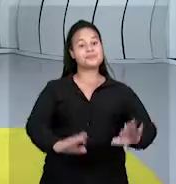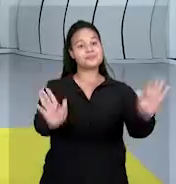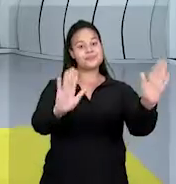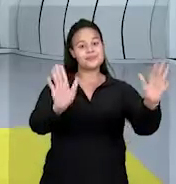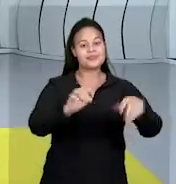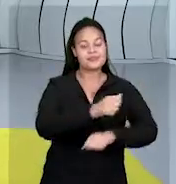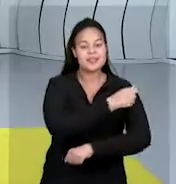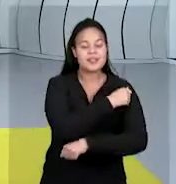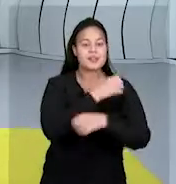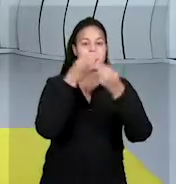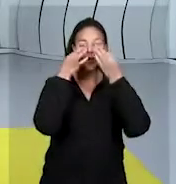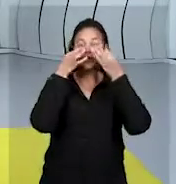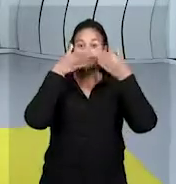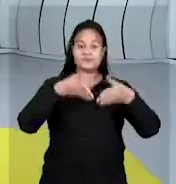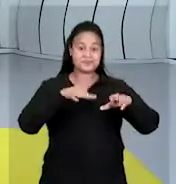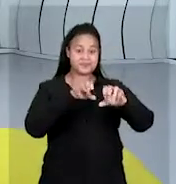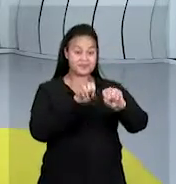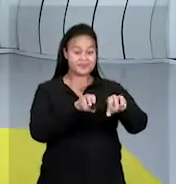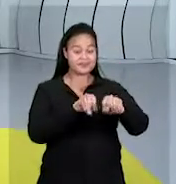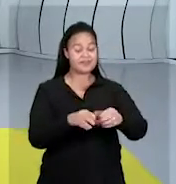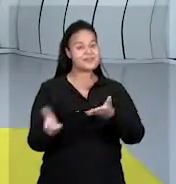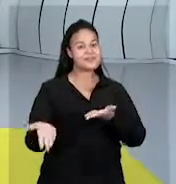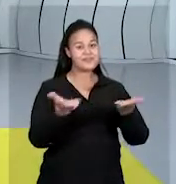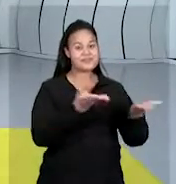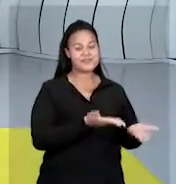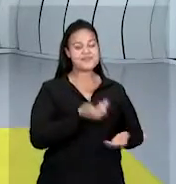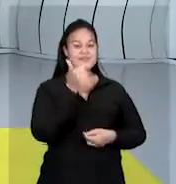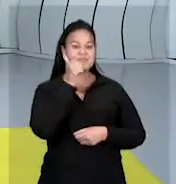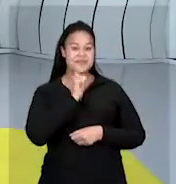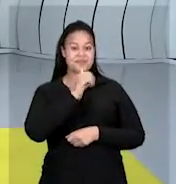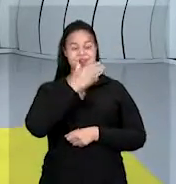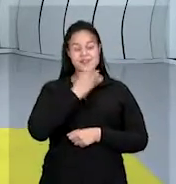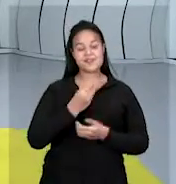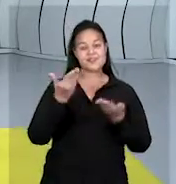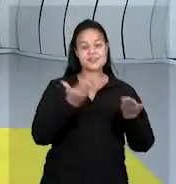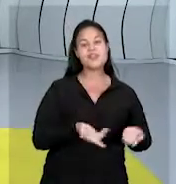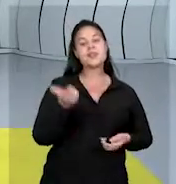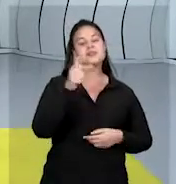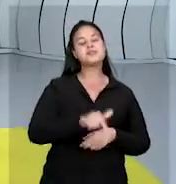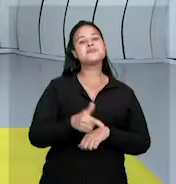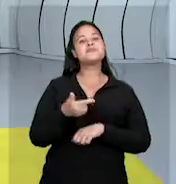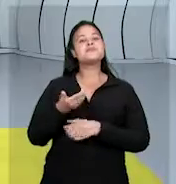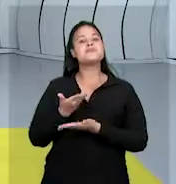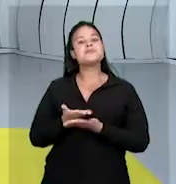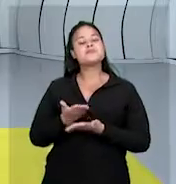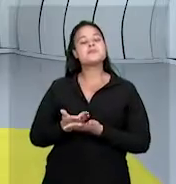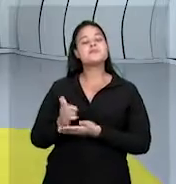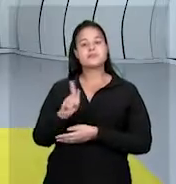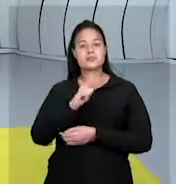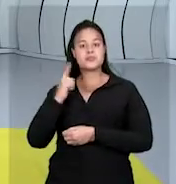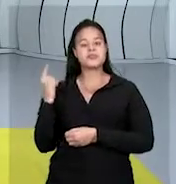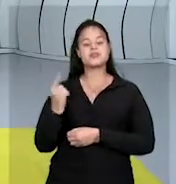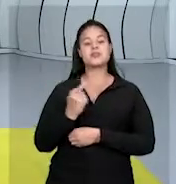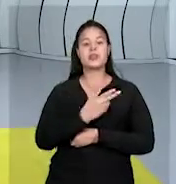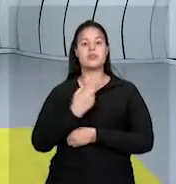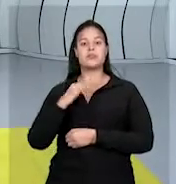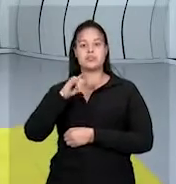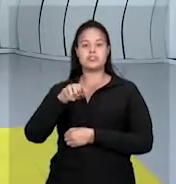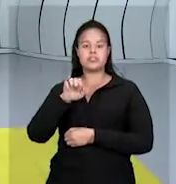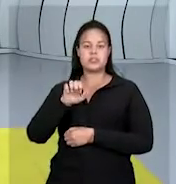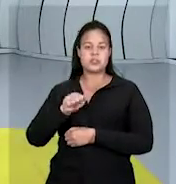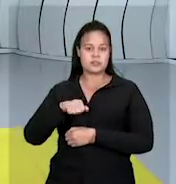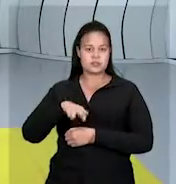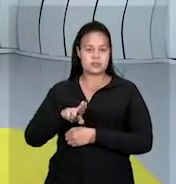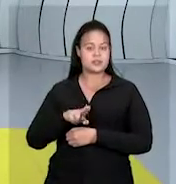Olá, estudante do programa Se Liga na Educação. Seja bem-vindo e seja bem-vinda a mais uma aula de Geografia. Eu sou o professor Jean Cássio e hoje